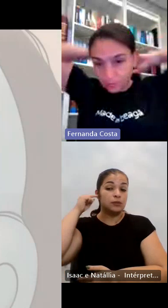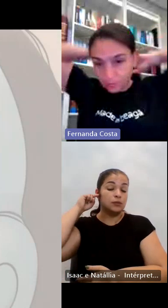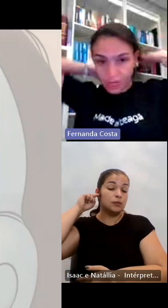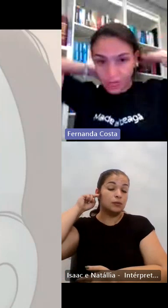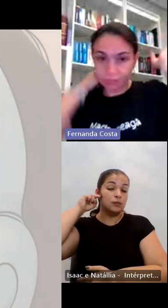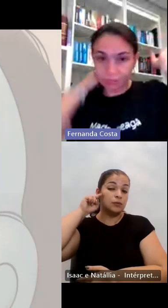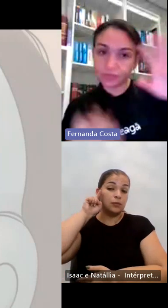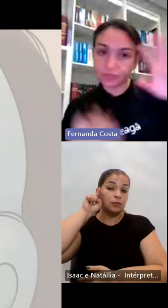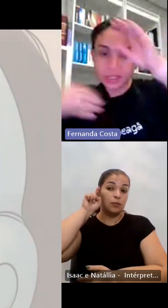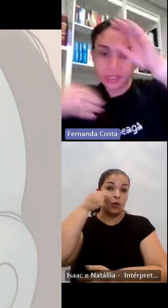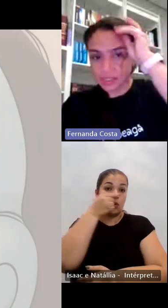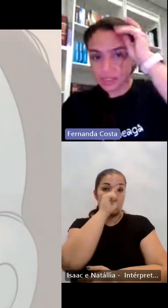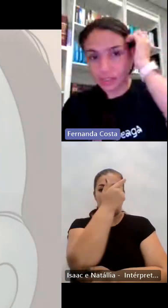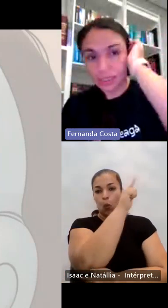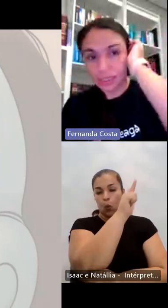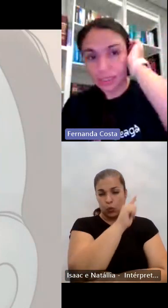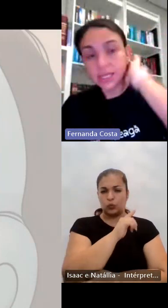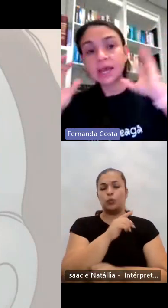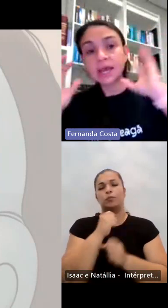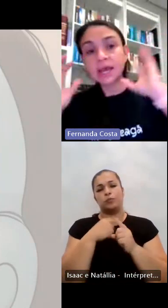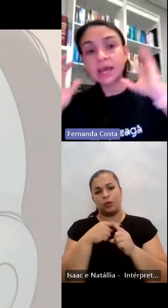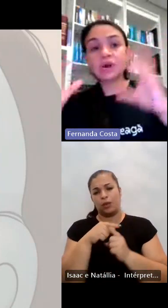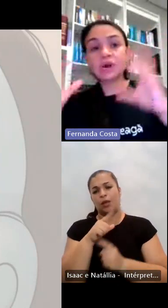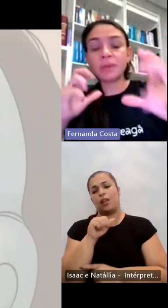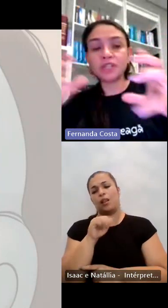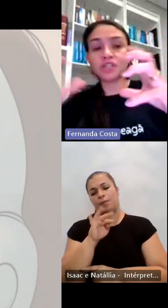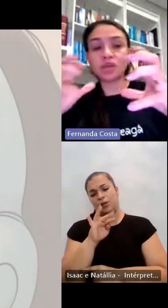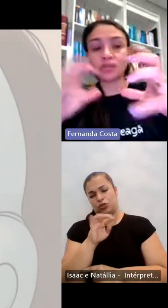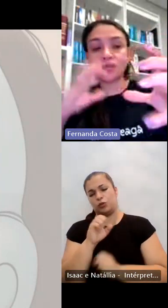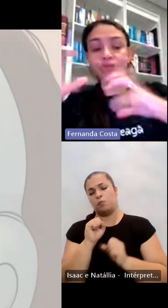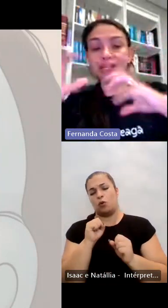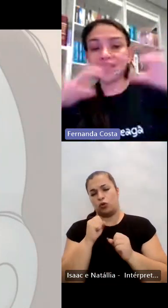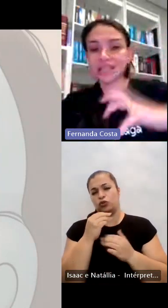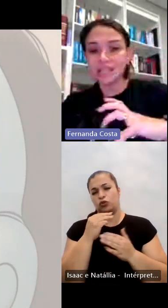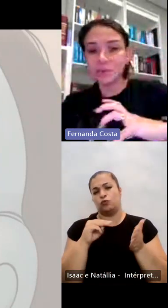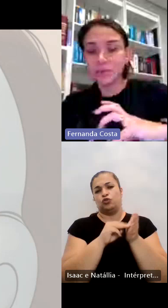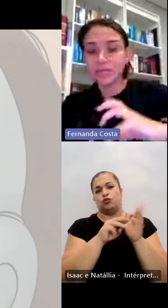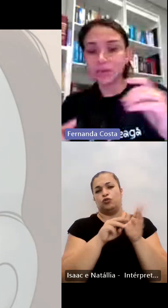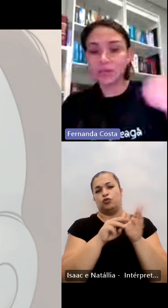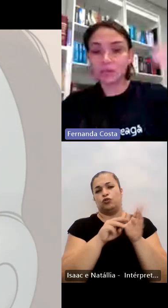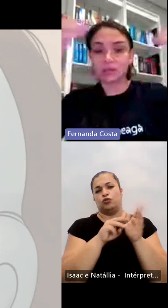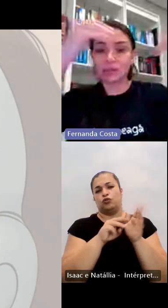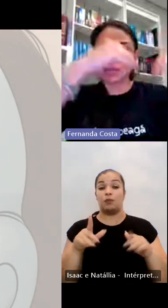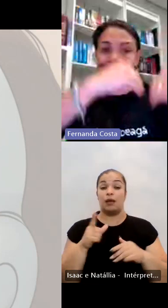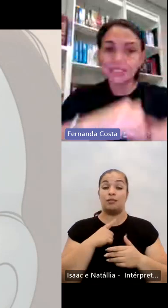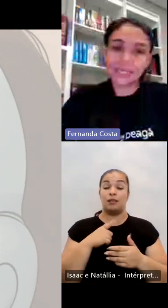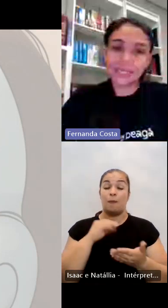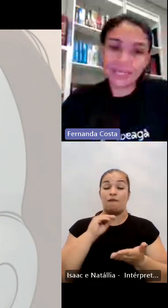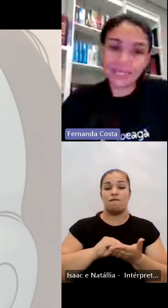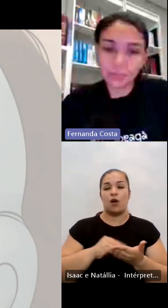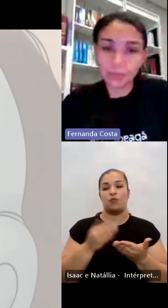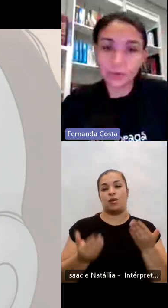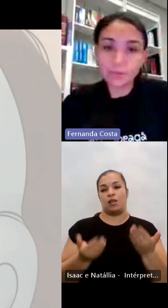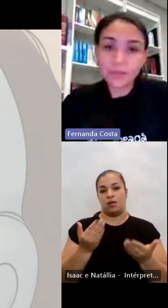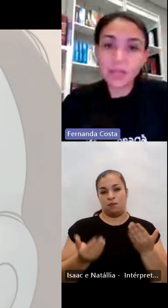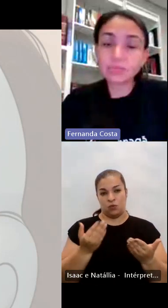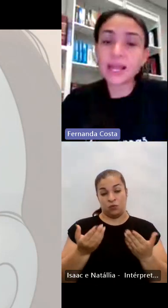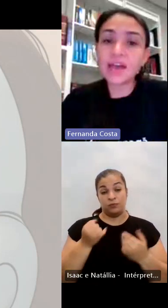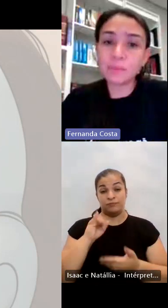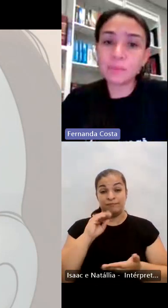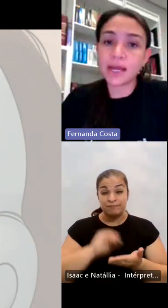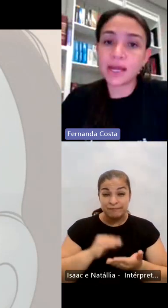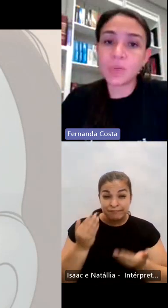pode ser provocada por diversas questões, mas normalmente eu tenho um desequilíbrio ali. Quando eu tenho esse desequilíbrio,